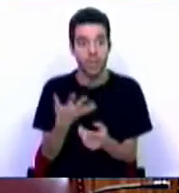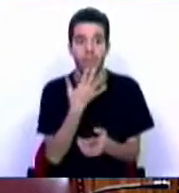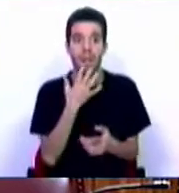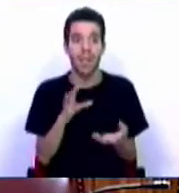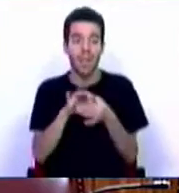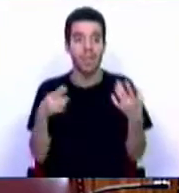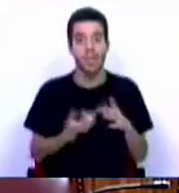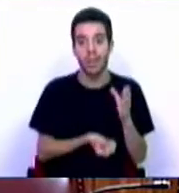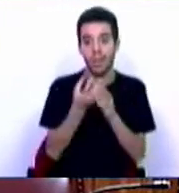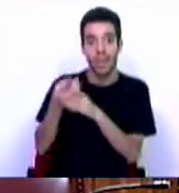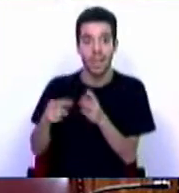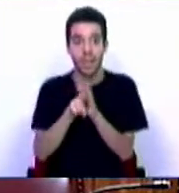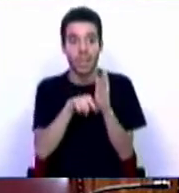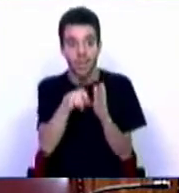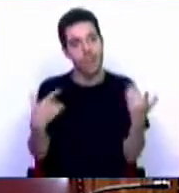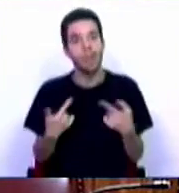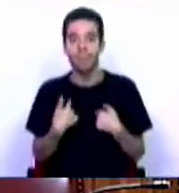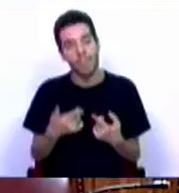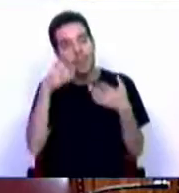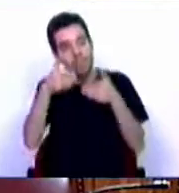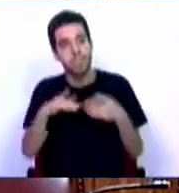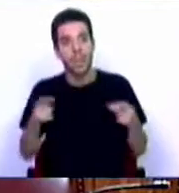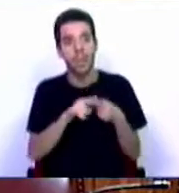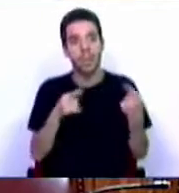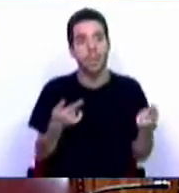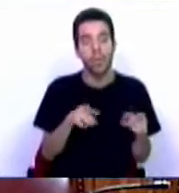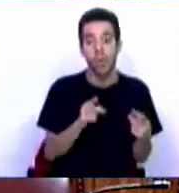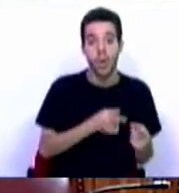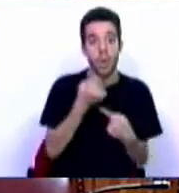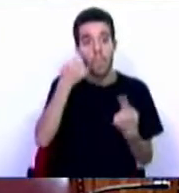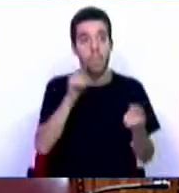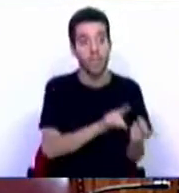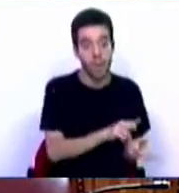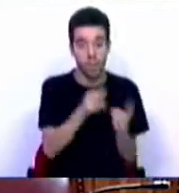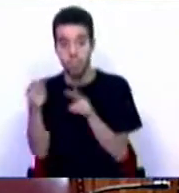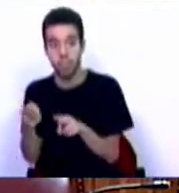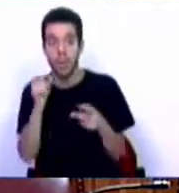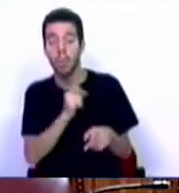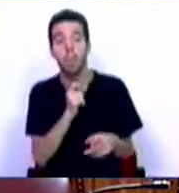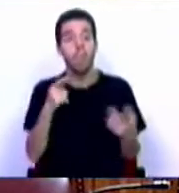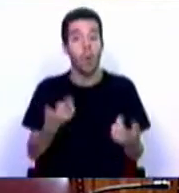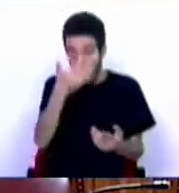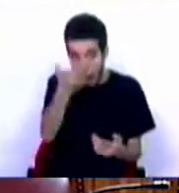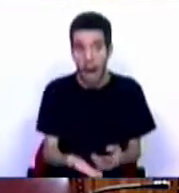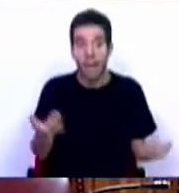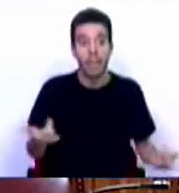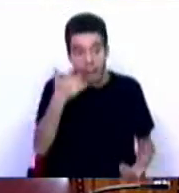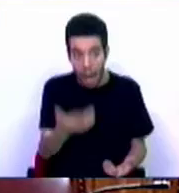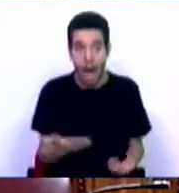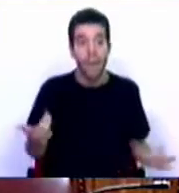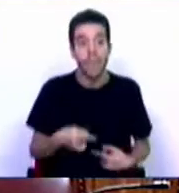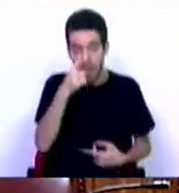na construção deste regime jurídico devem ser tidas em conta. Os riscos de fuga para o direito privado, que apesar de muito mitigado, continua a existir, mas recordo,